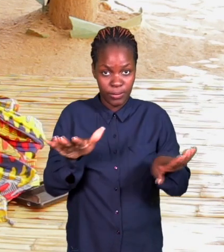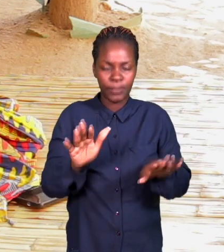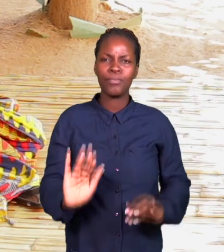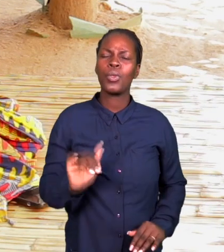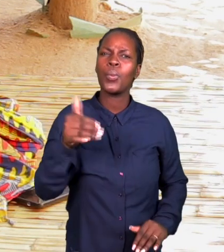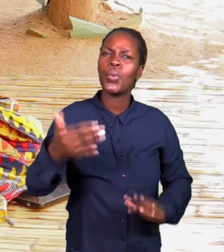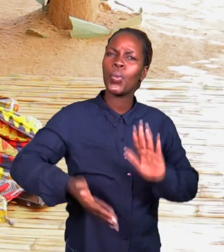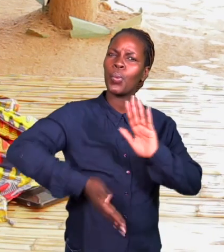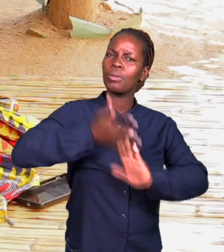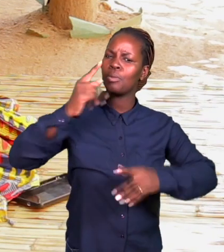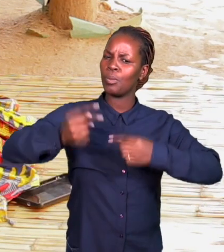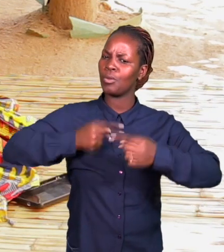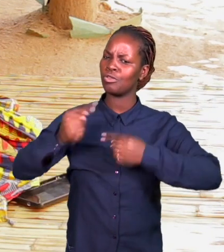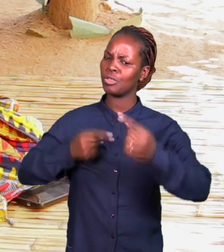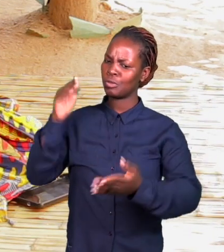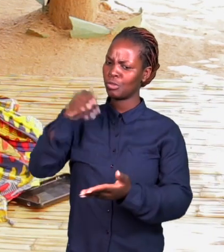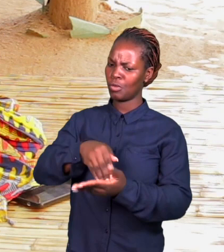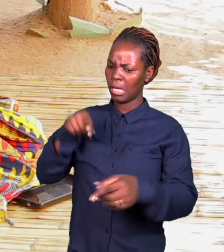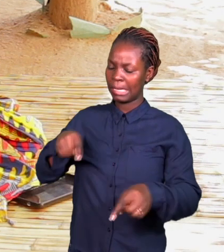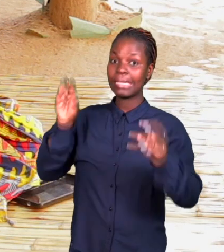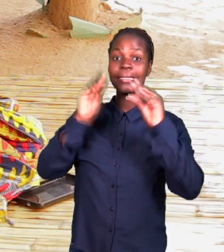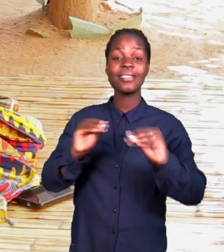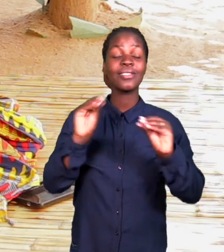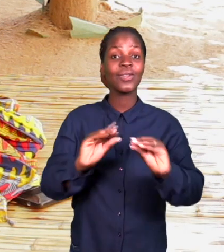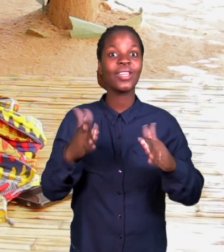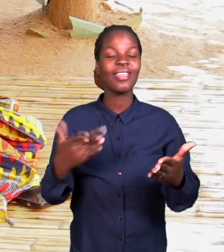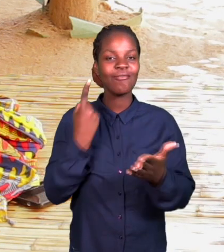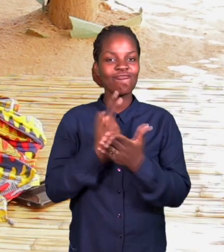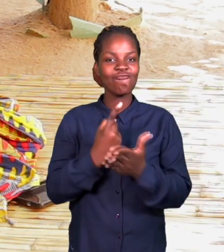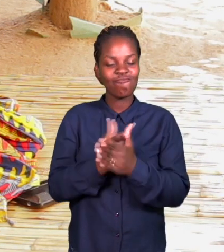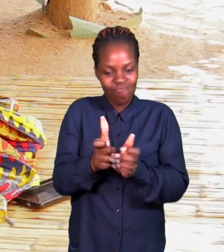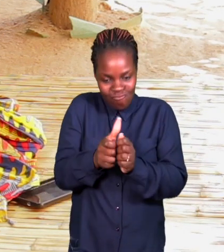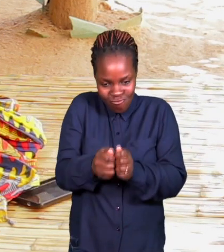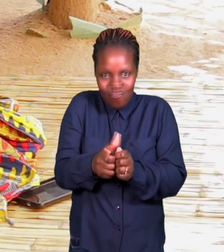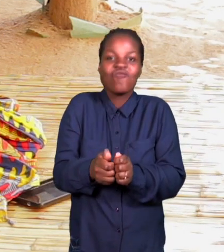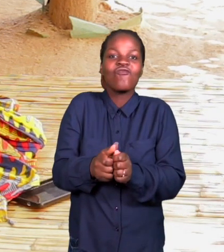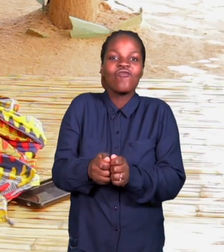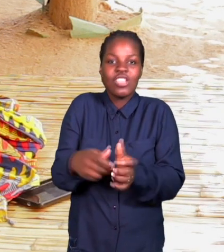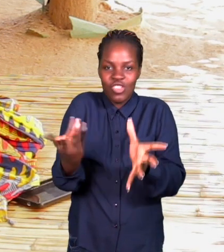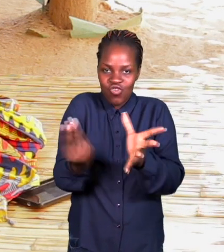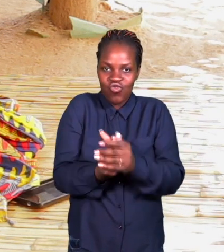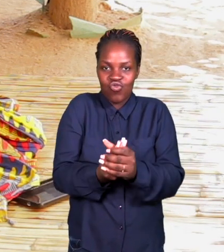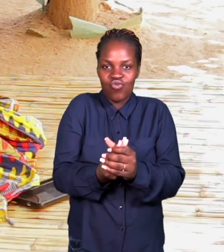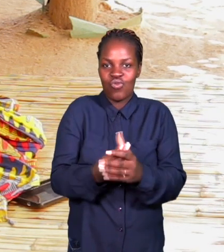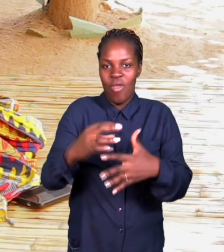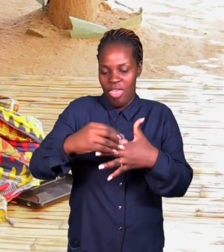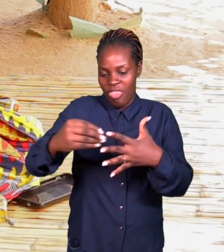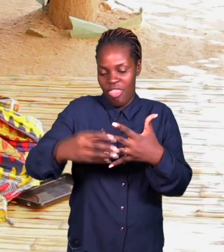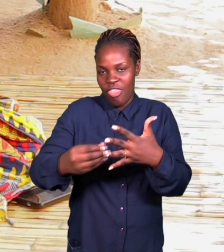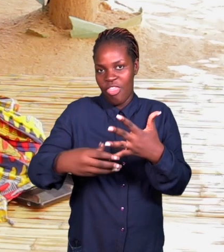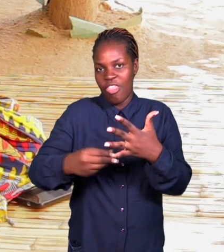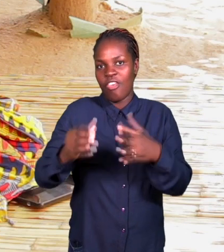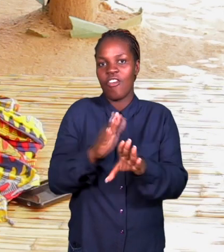filhos tocoçados, tocoçados. Então, quando chegou o projeto e olha para o cume, me ensinou que tenho que pôr amendoim